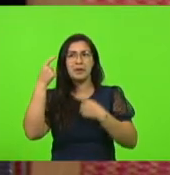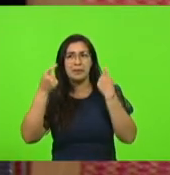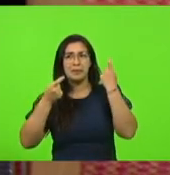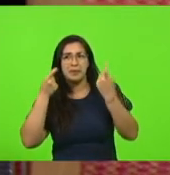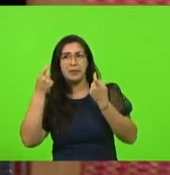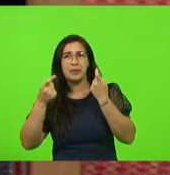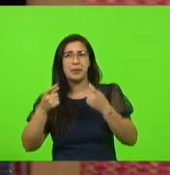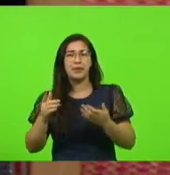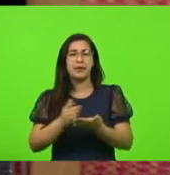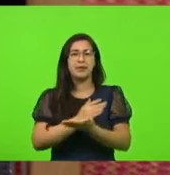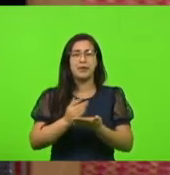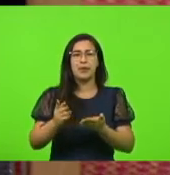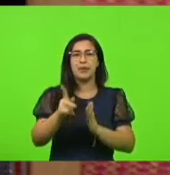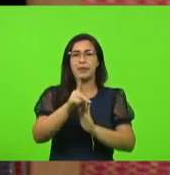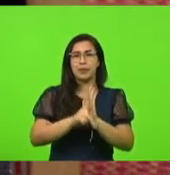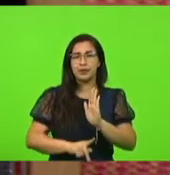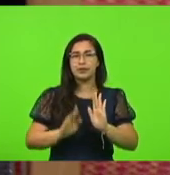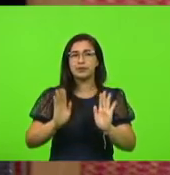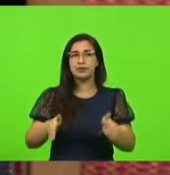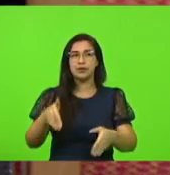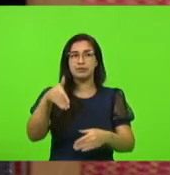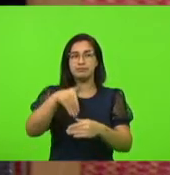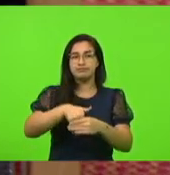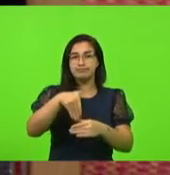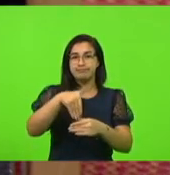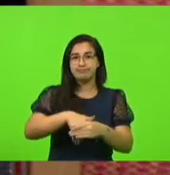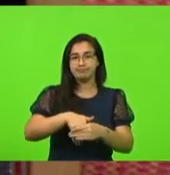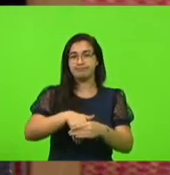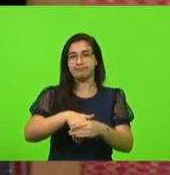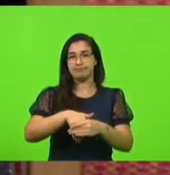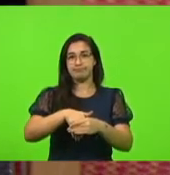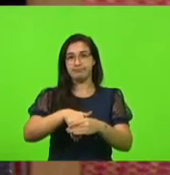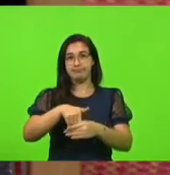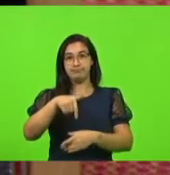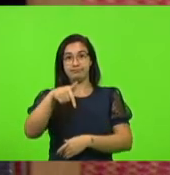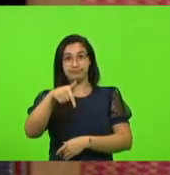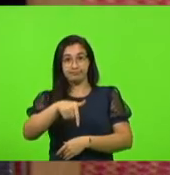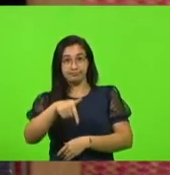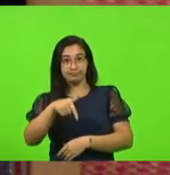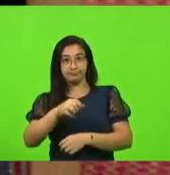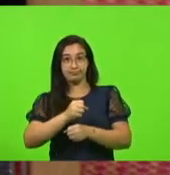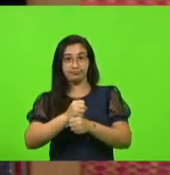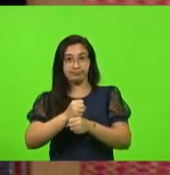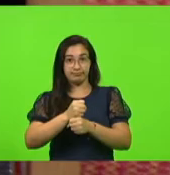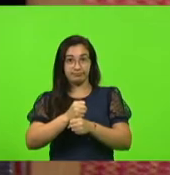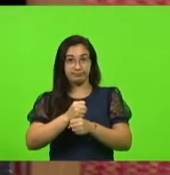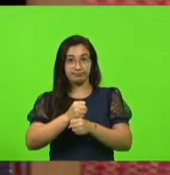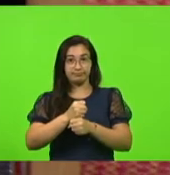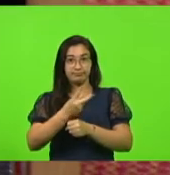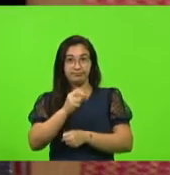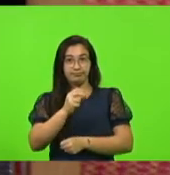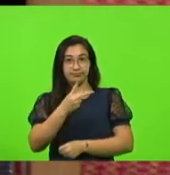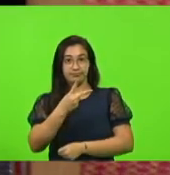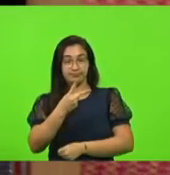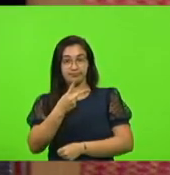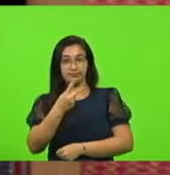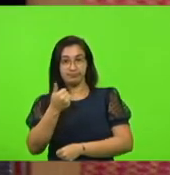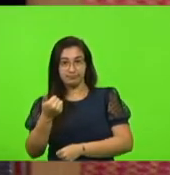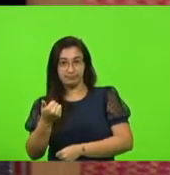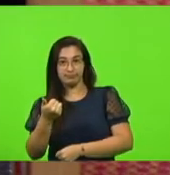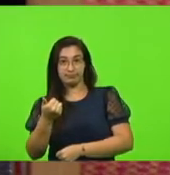que estão em votação na Assembleia nesse final de ano. Nós